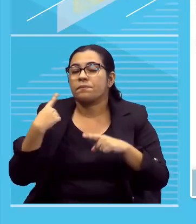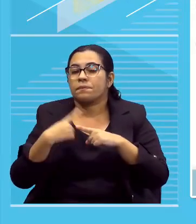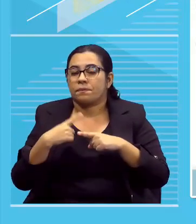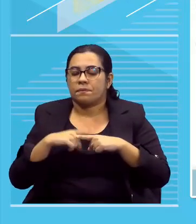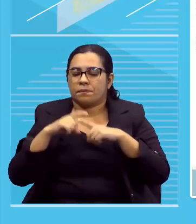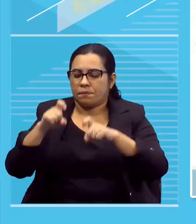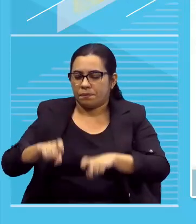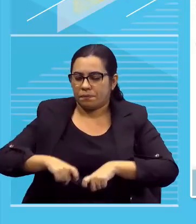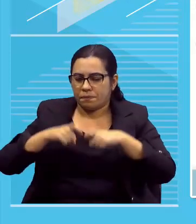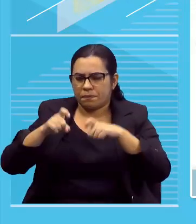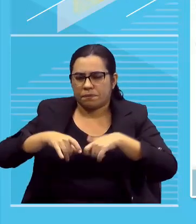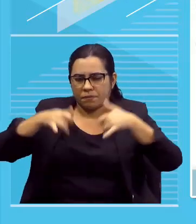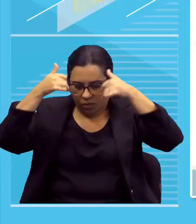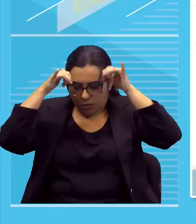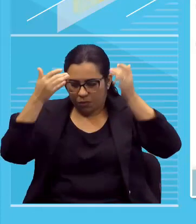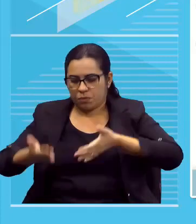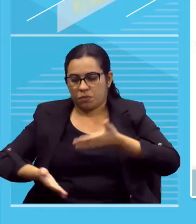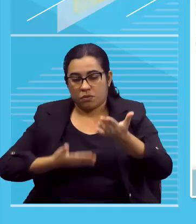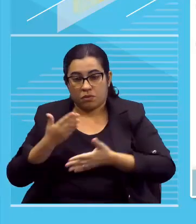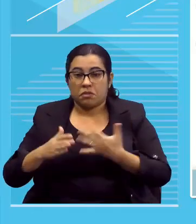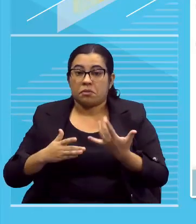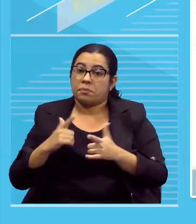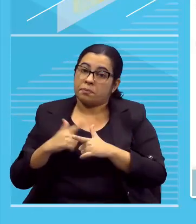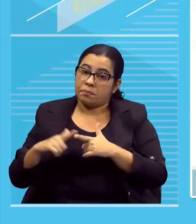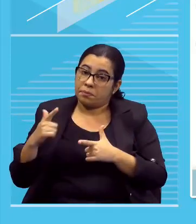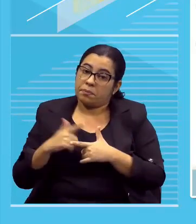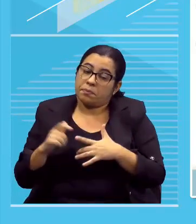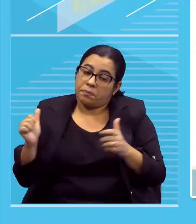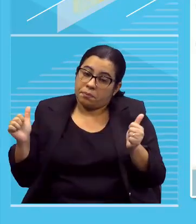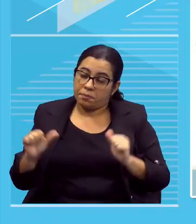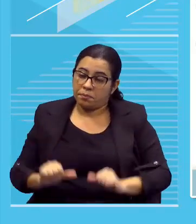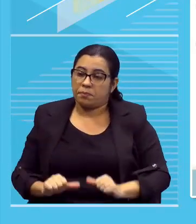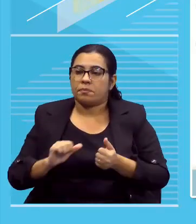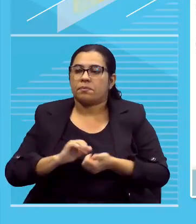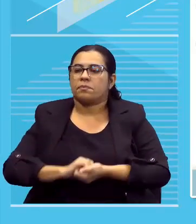Agropecuária do mundo a cada vez mais comprometida né